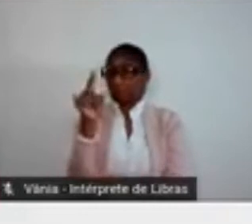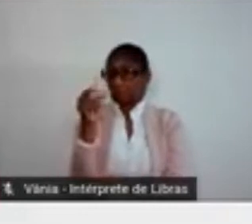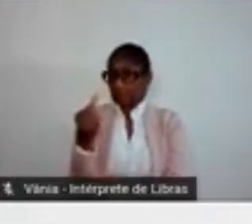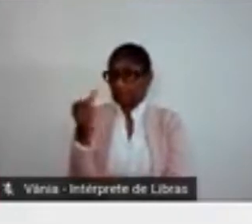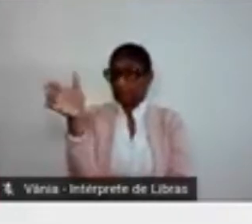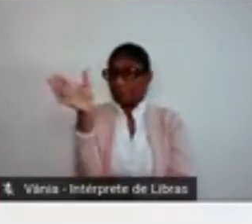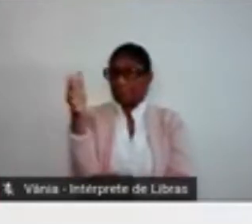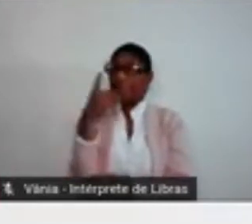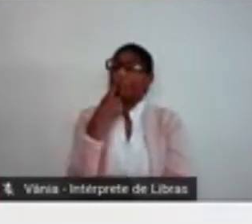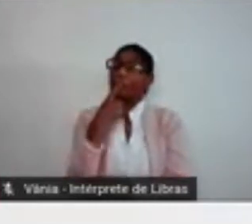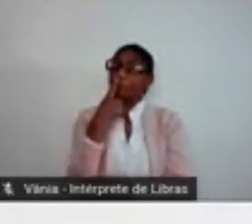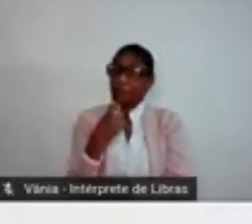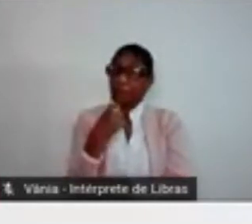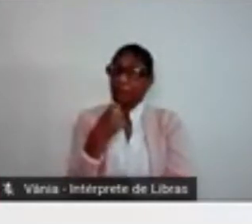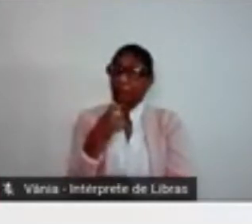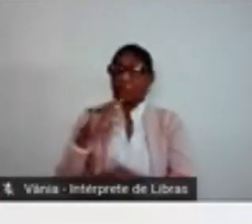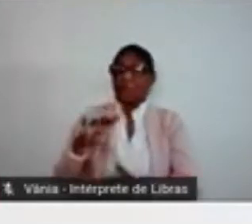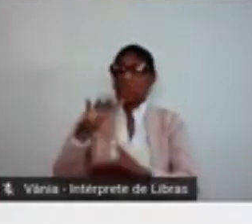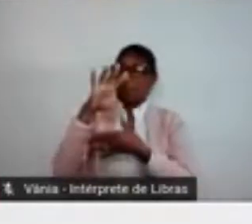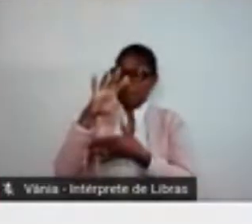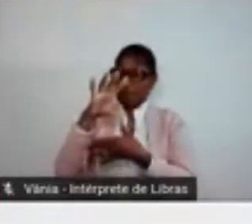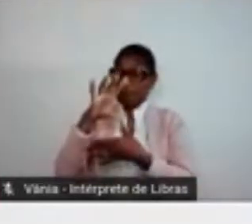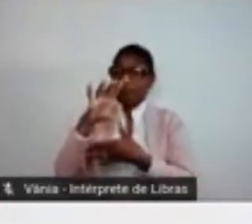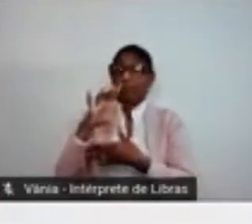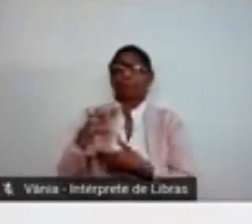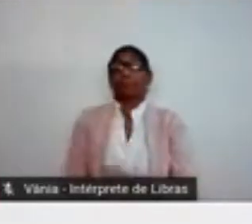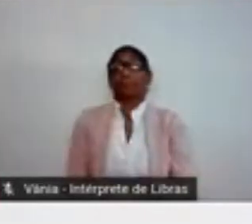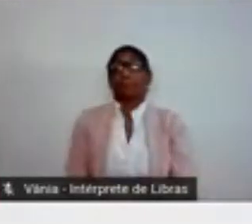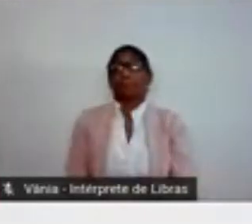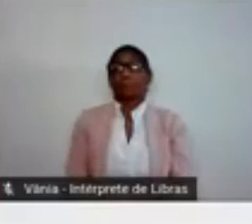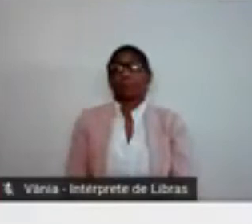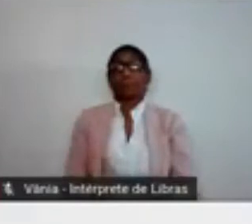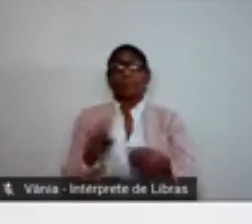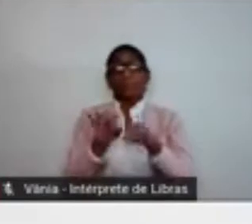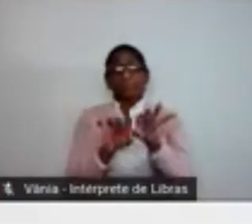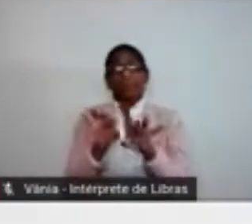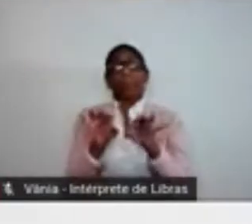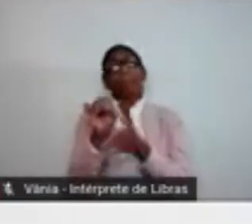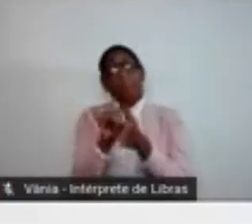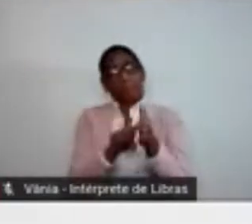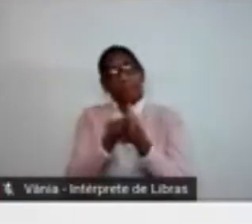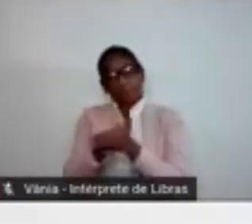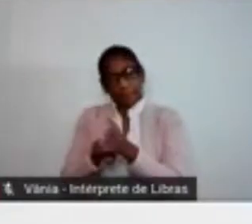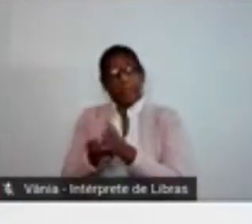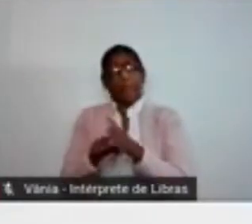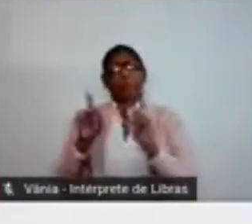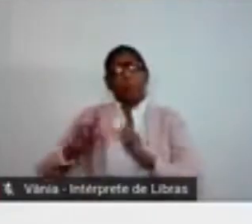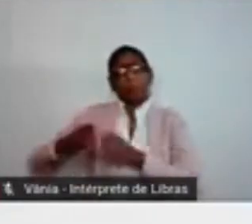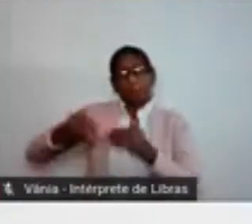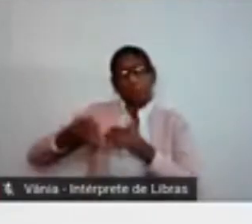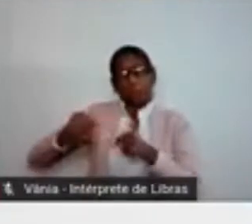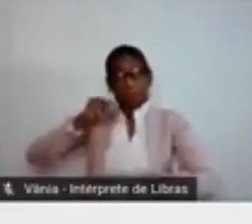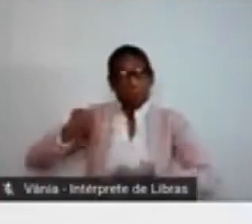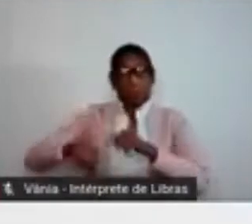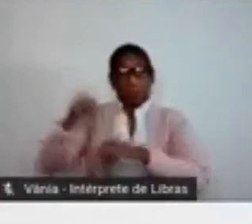bandeira vermelha. Este era o mapa preliminar. Nós fizemos a análise dos recursos, a análise dos dados trazidos